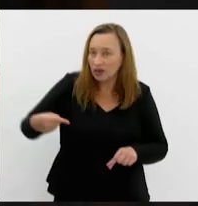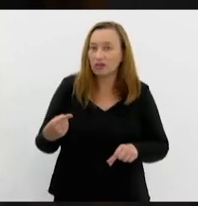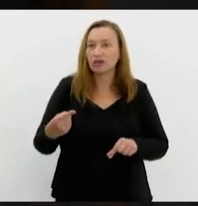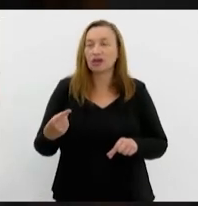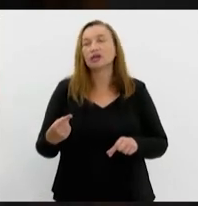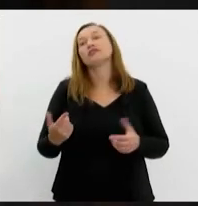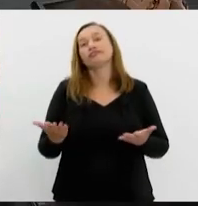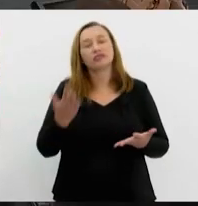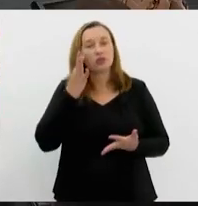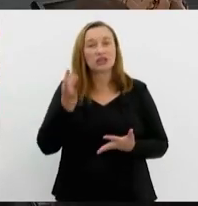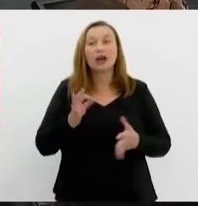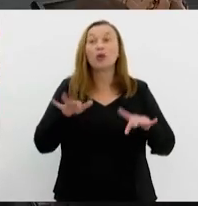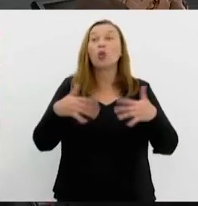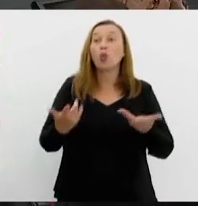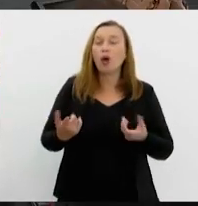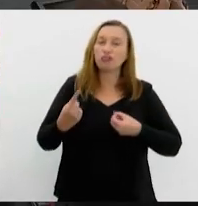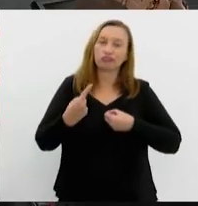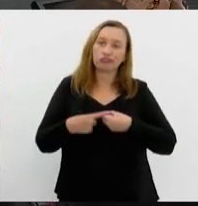município?